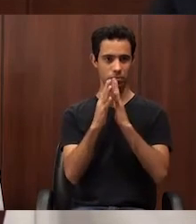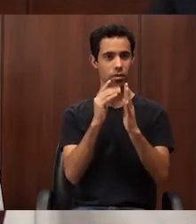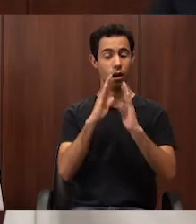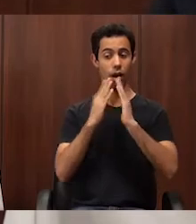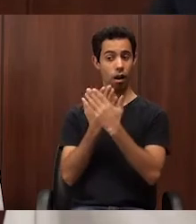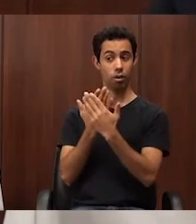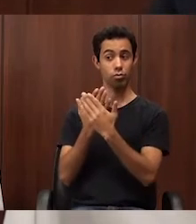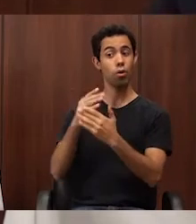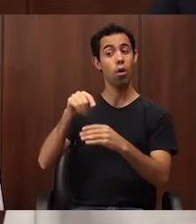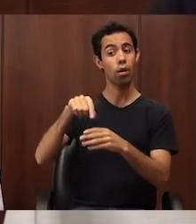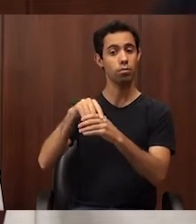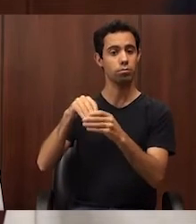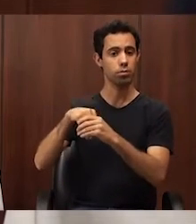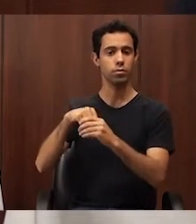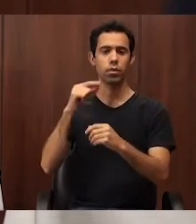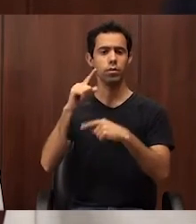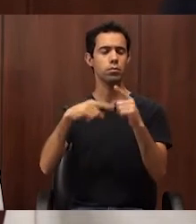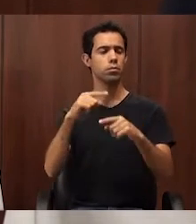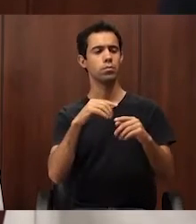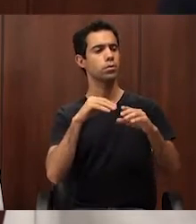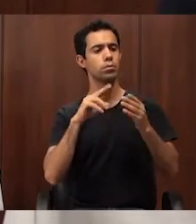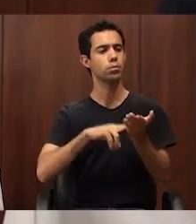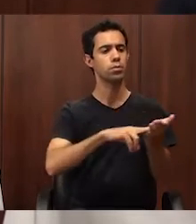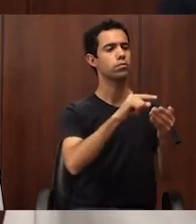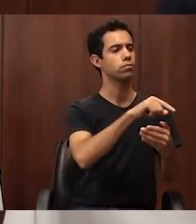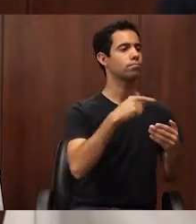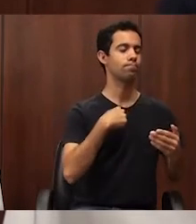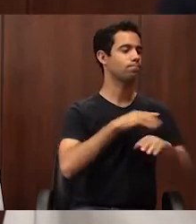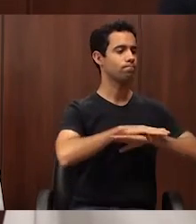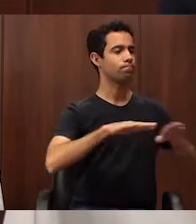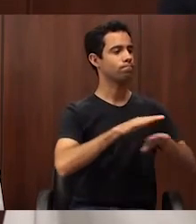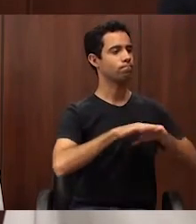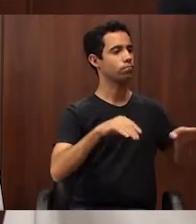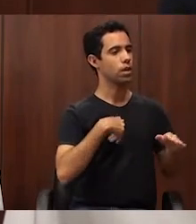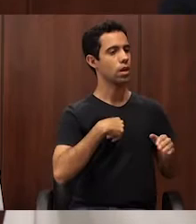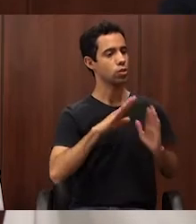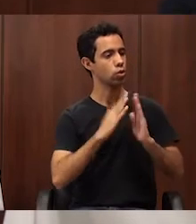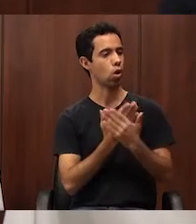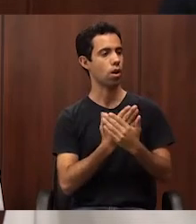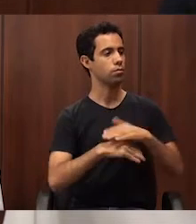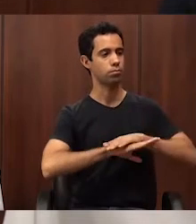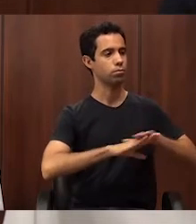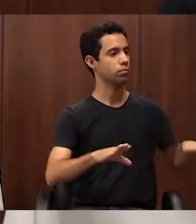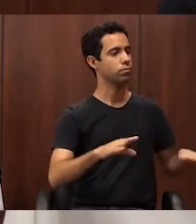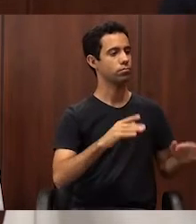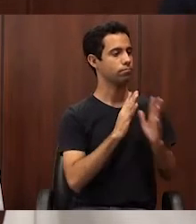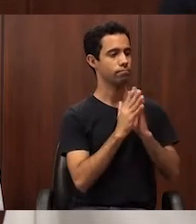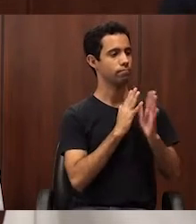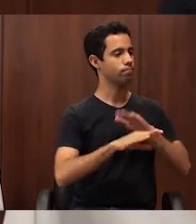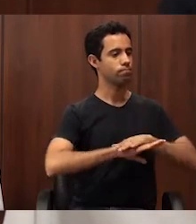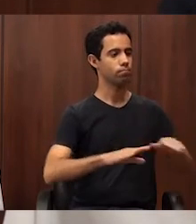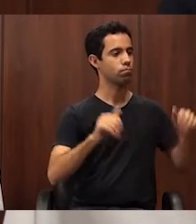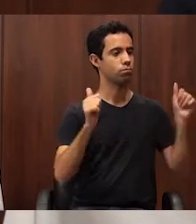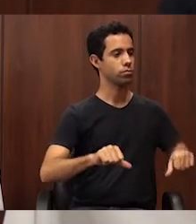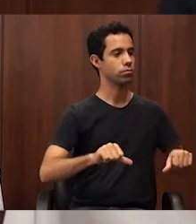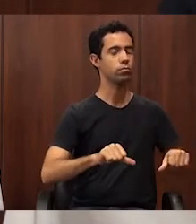de uma cautelar, uma liminar para manter o atendimento àqueles autistas por um período, para ele poder